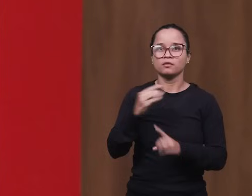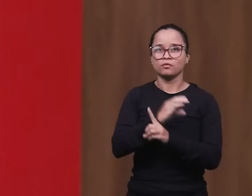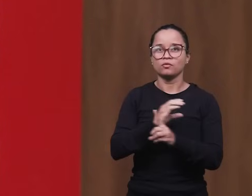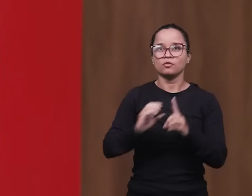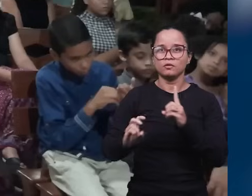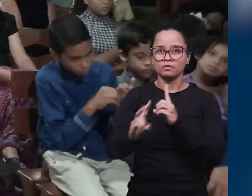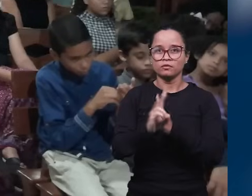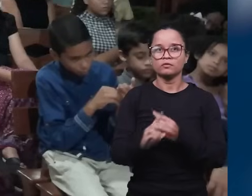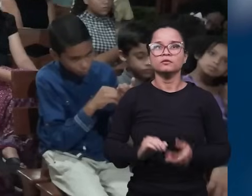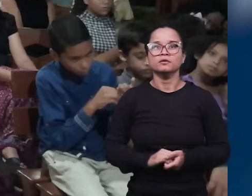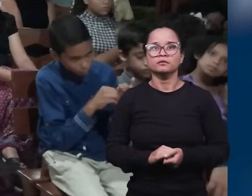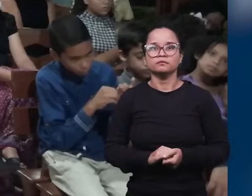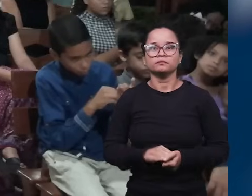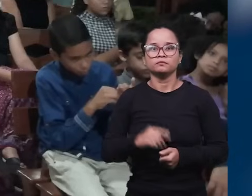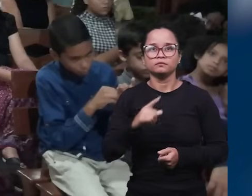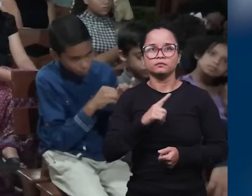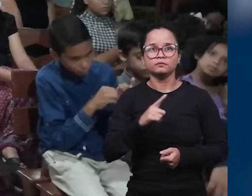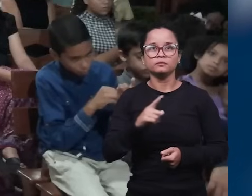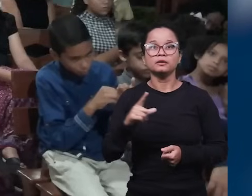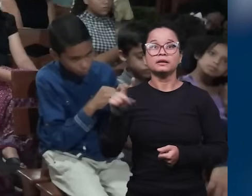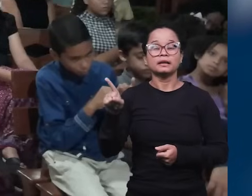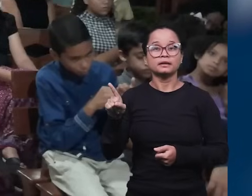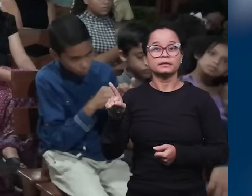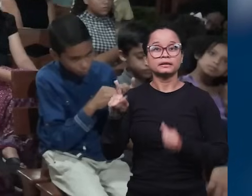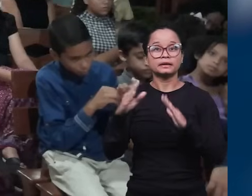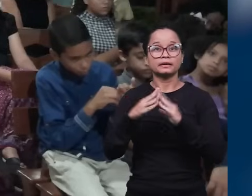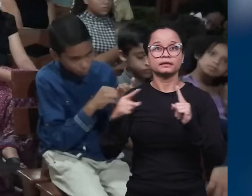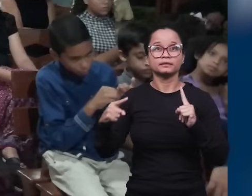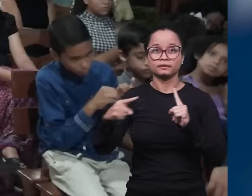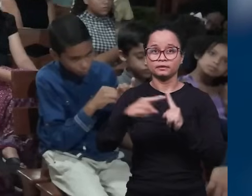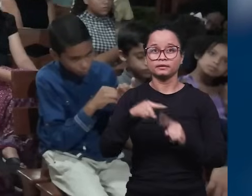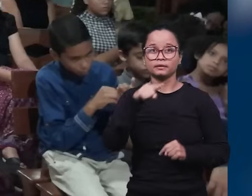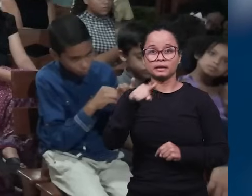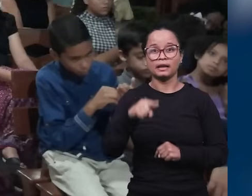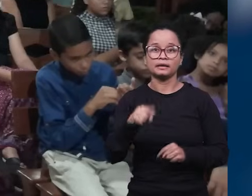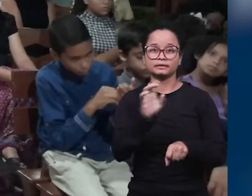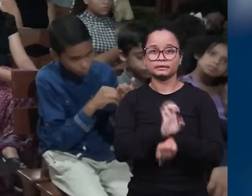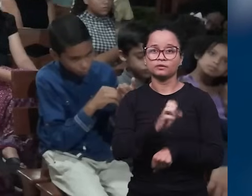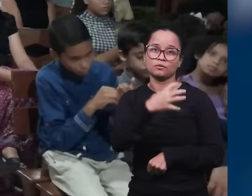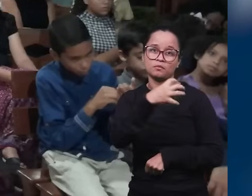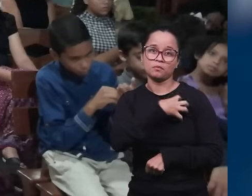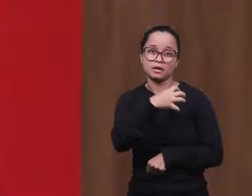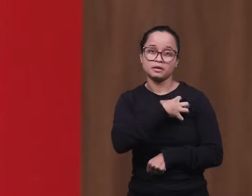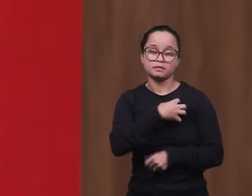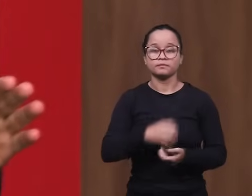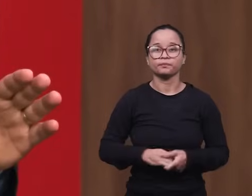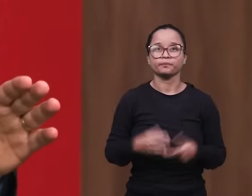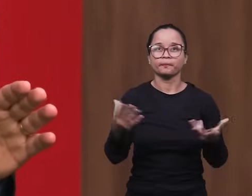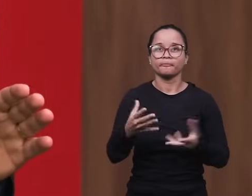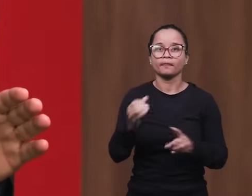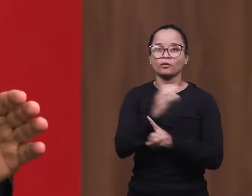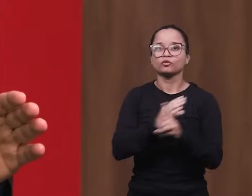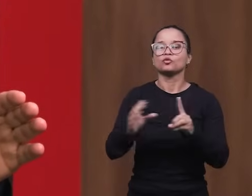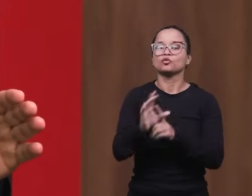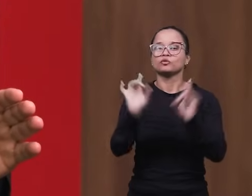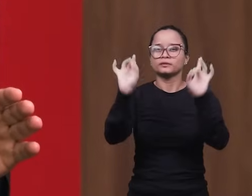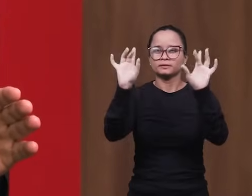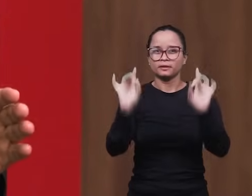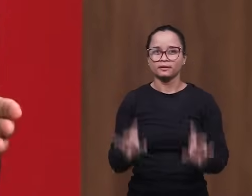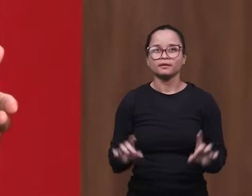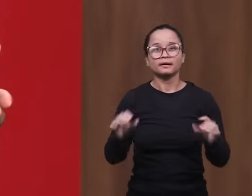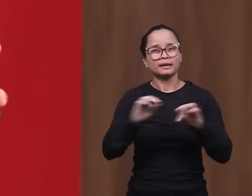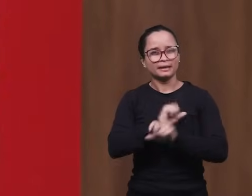vigília? Pois é, tivemos uma vigília, um momento ali de busca ao Senhor na Igreja de Itapetinga, na Bahia. Vamos falar agora dos cultos